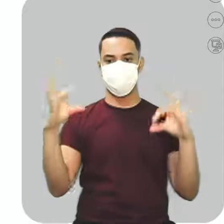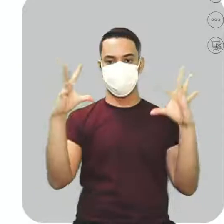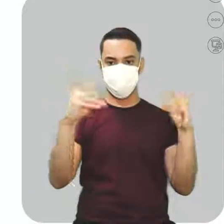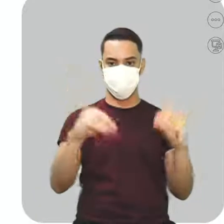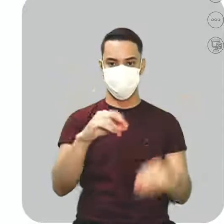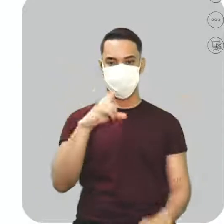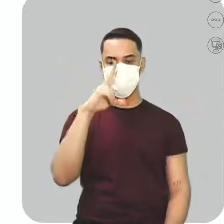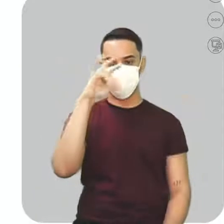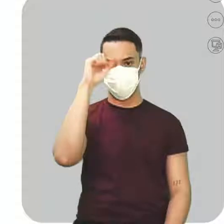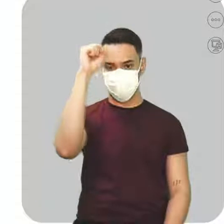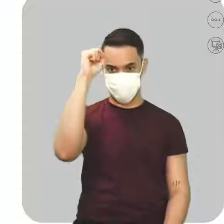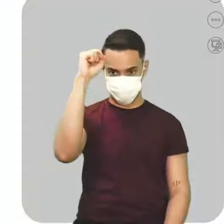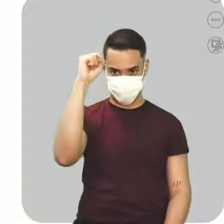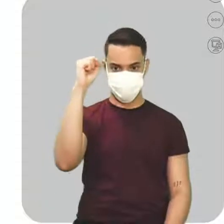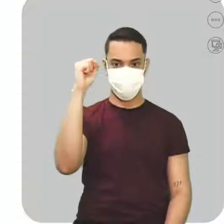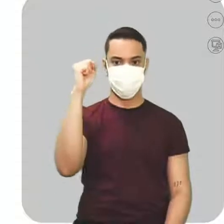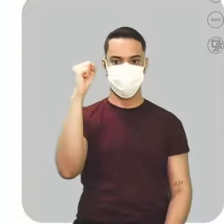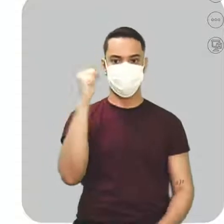força da